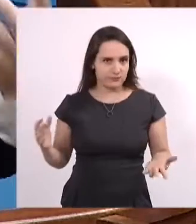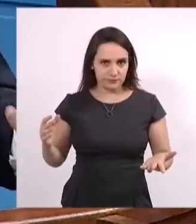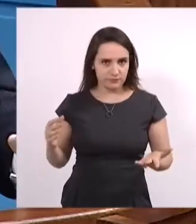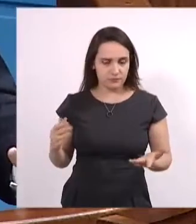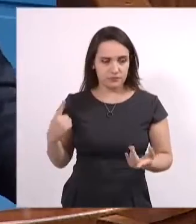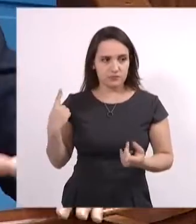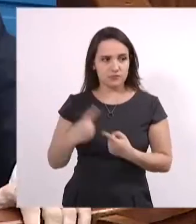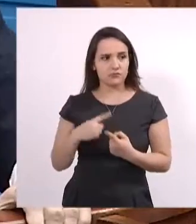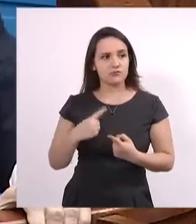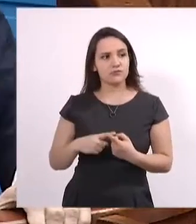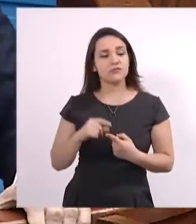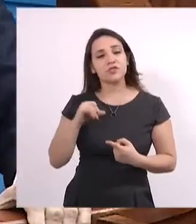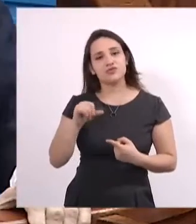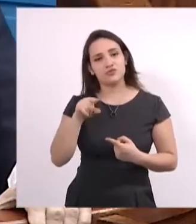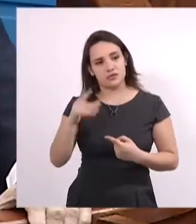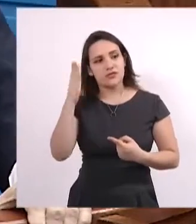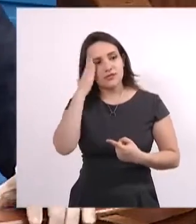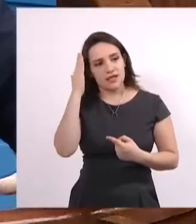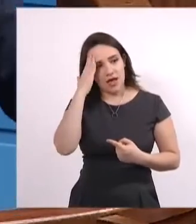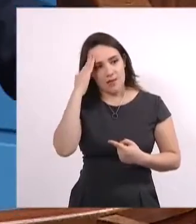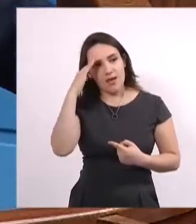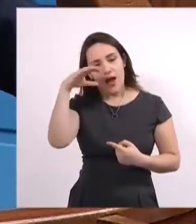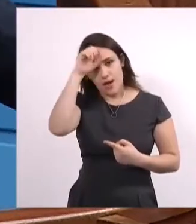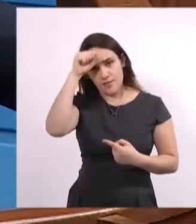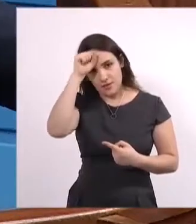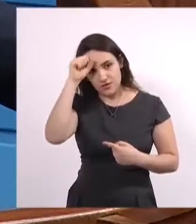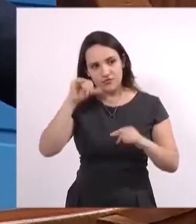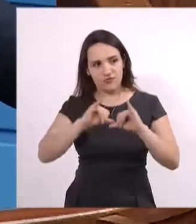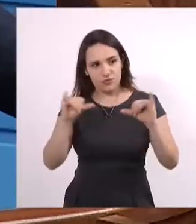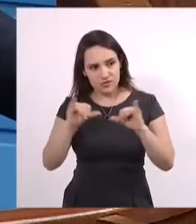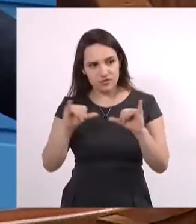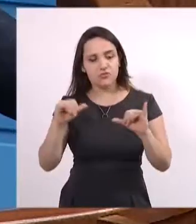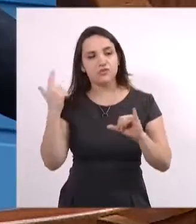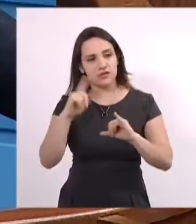Porque com a informação, a gente supera o preconceito.